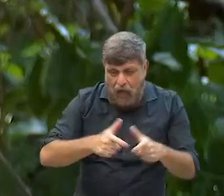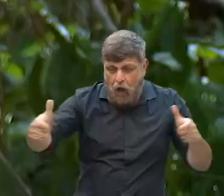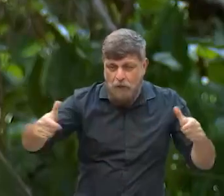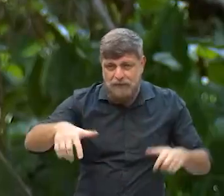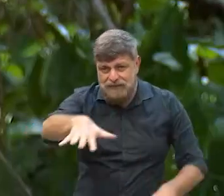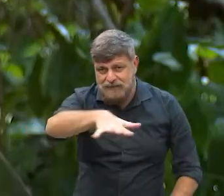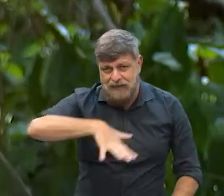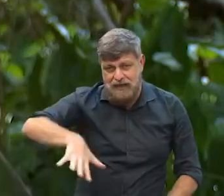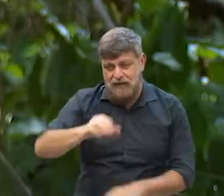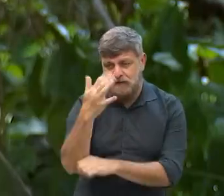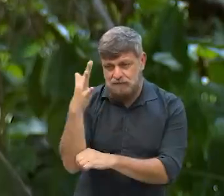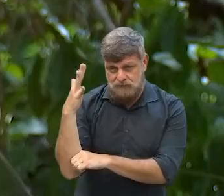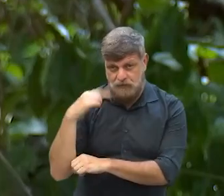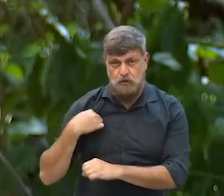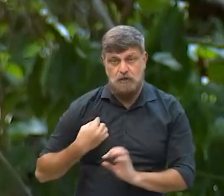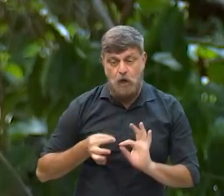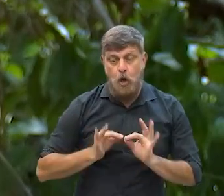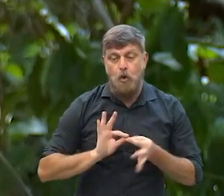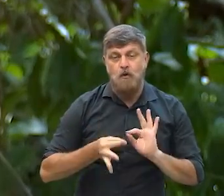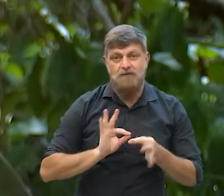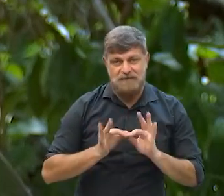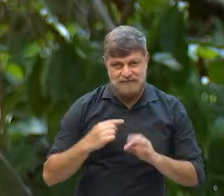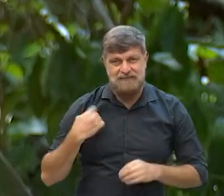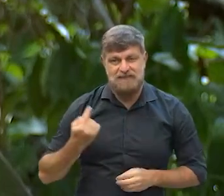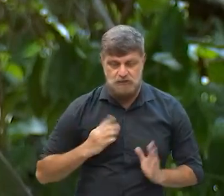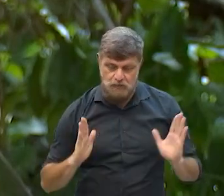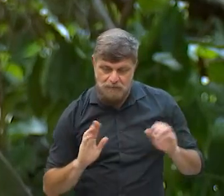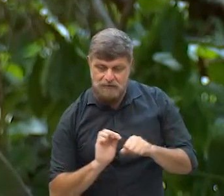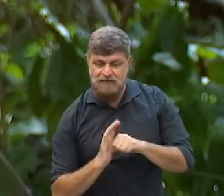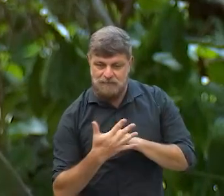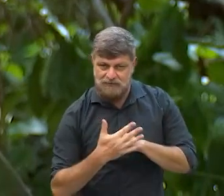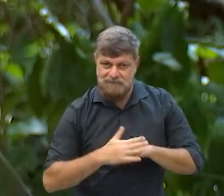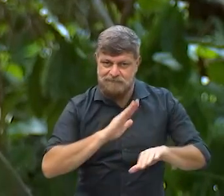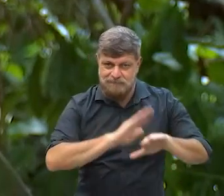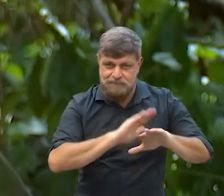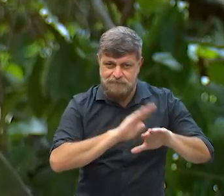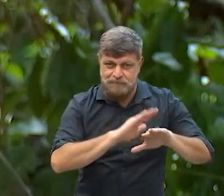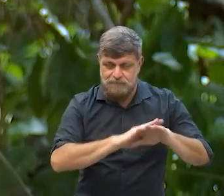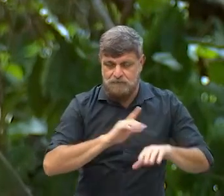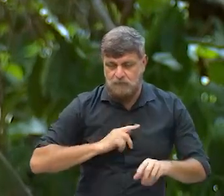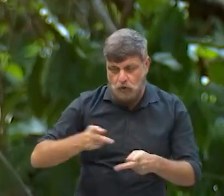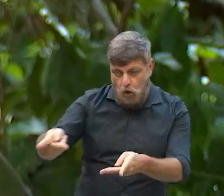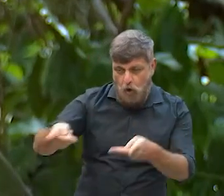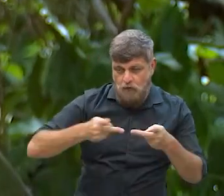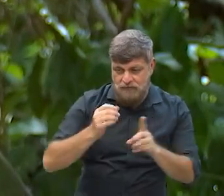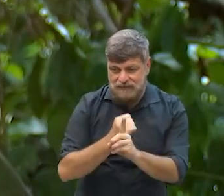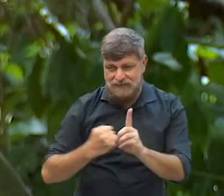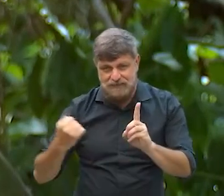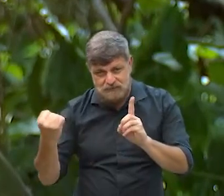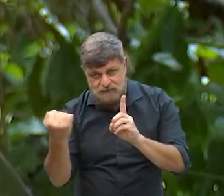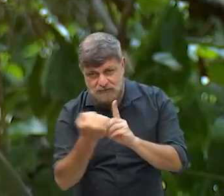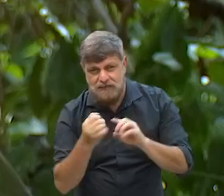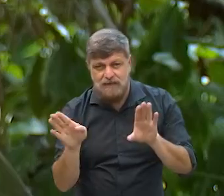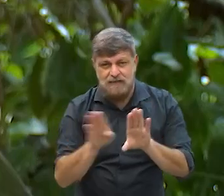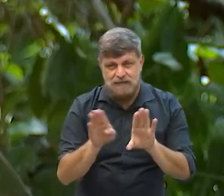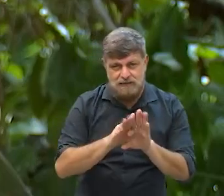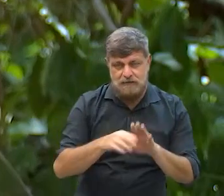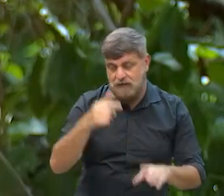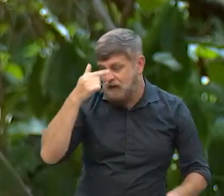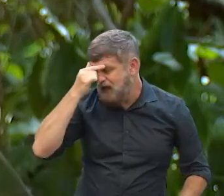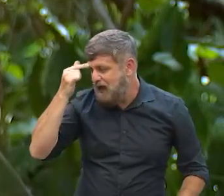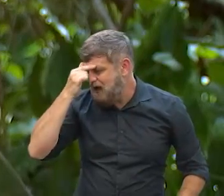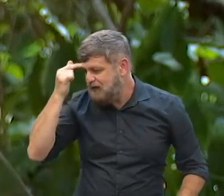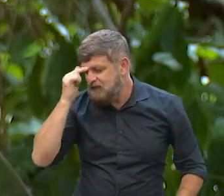A gente fez oficinas ao longo do ano passado, durante a pandemia, inclusive, com a sociedade, foram convidados aí, a academia também,